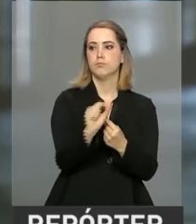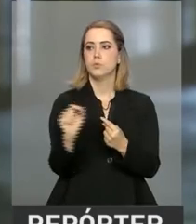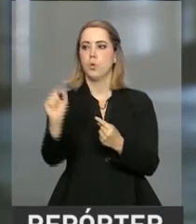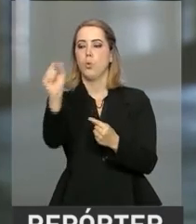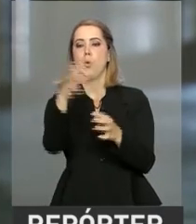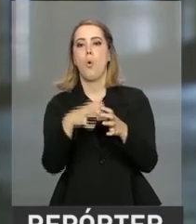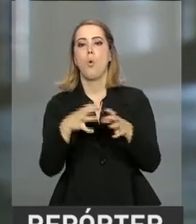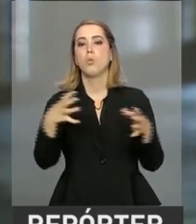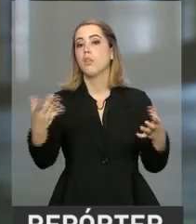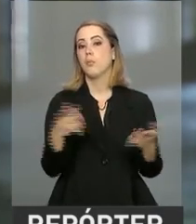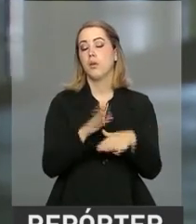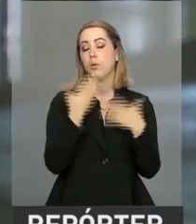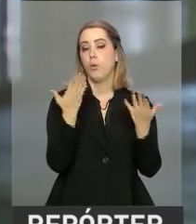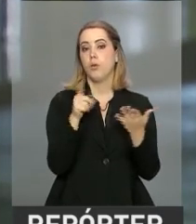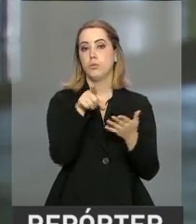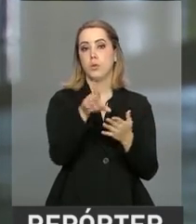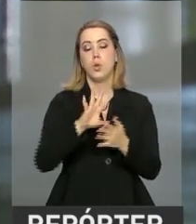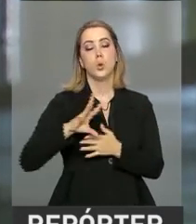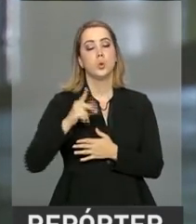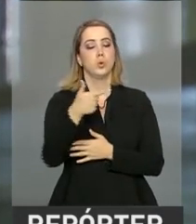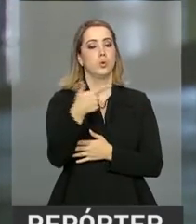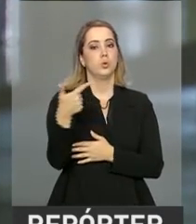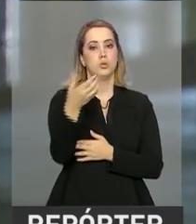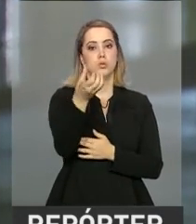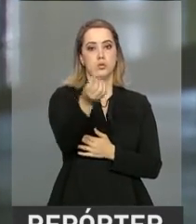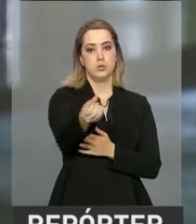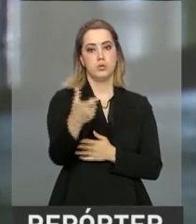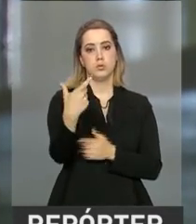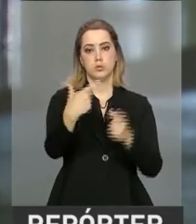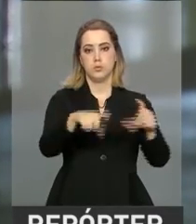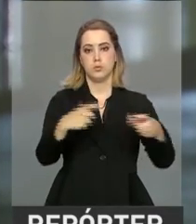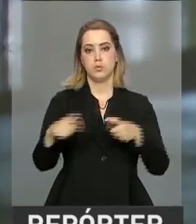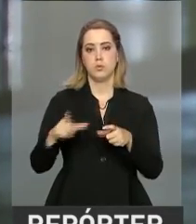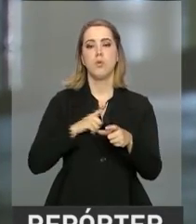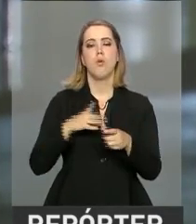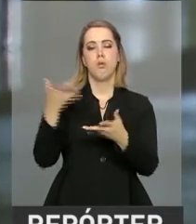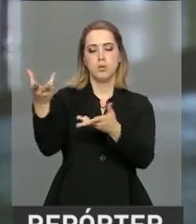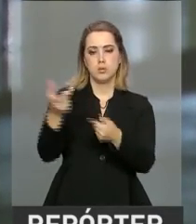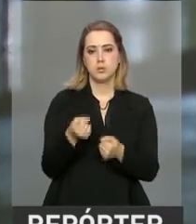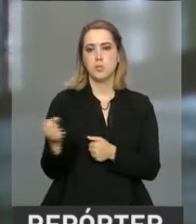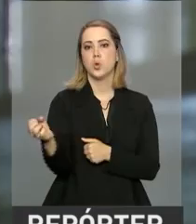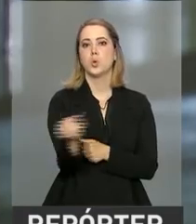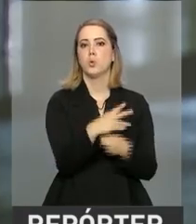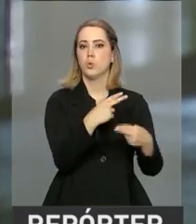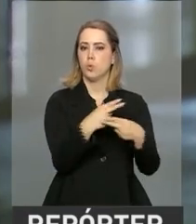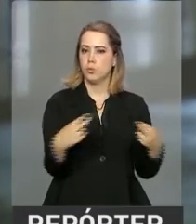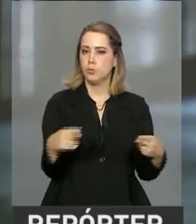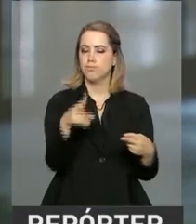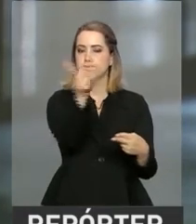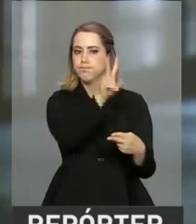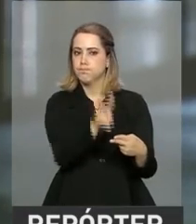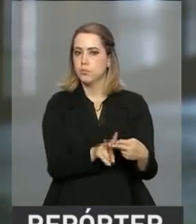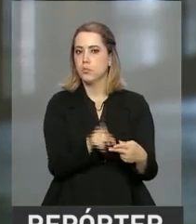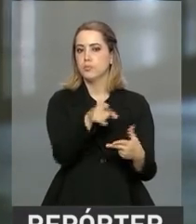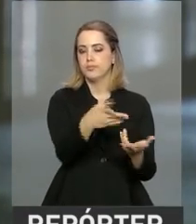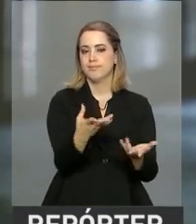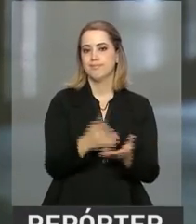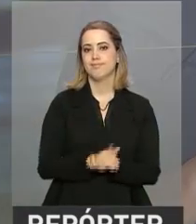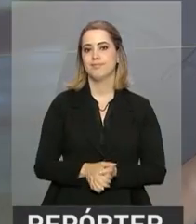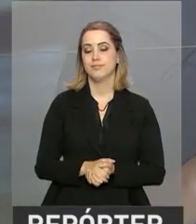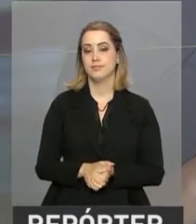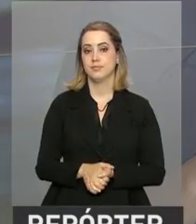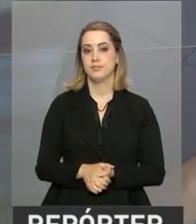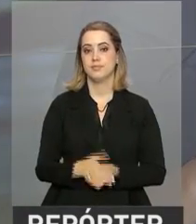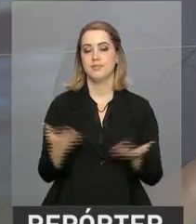mas todos os 26 estados e do distrito federal vão receber equipamentos novos de inspeção diz é luís